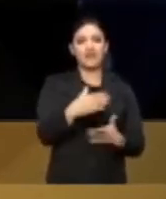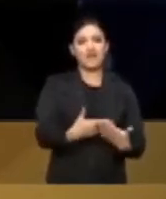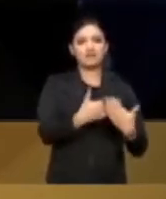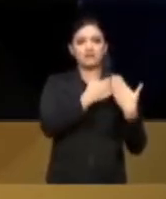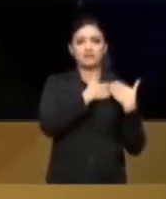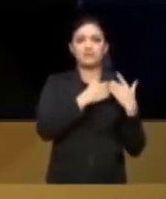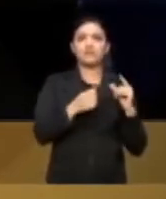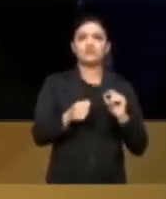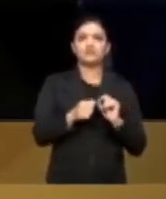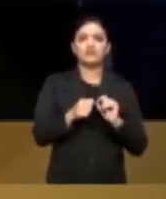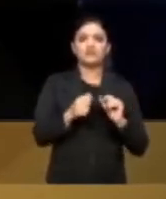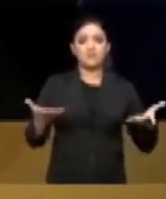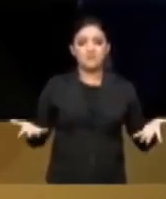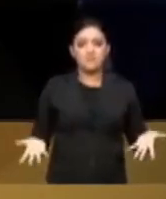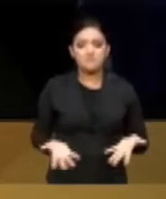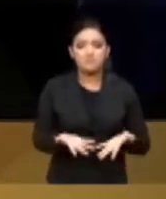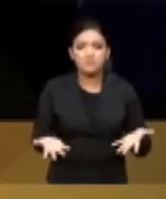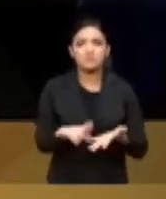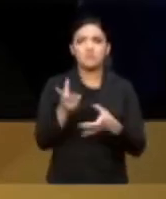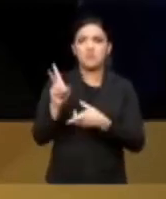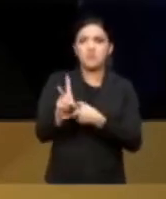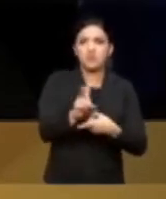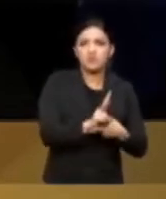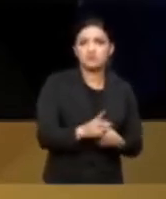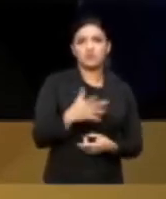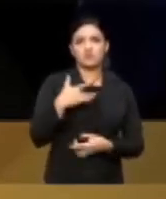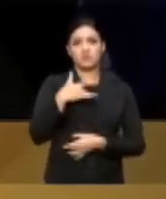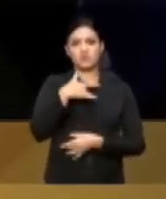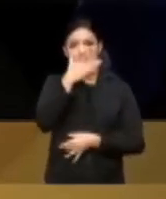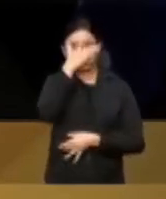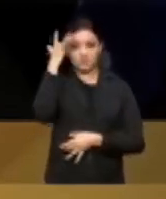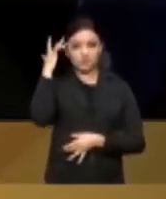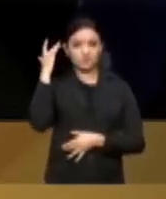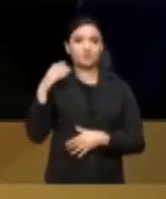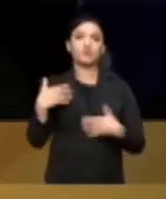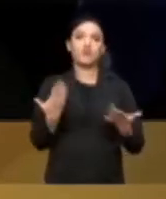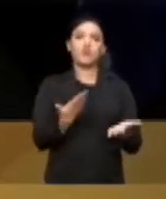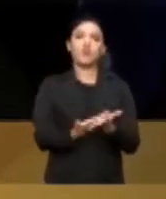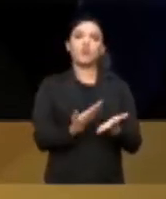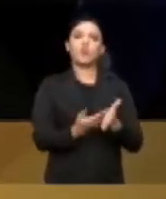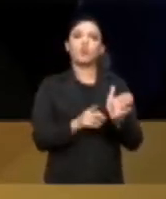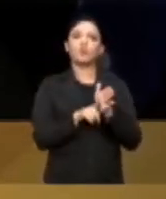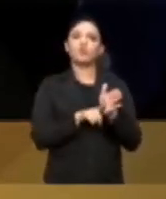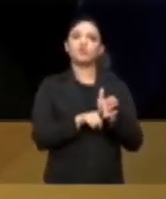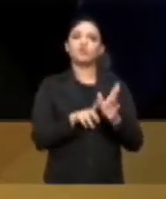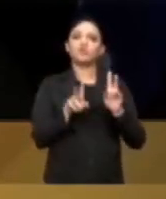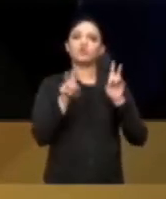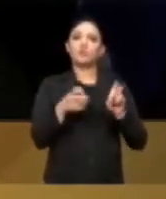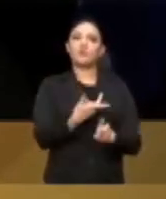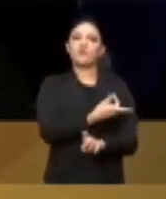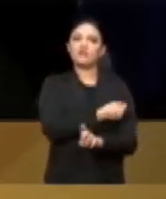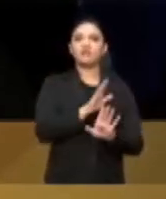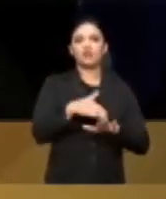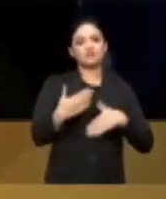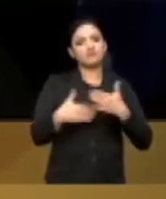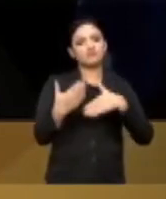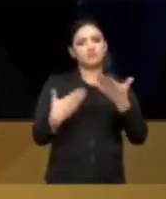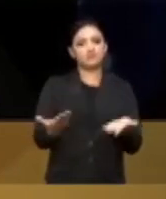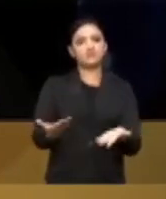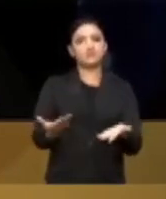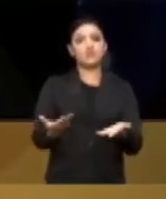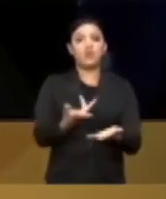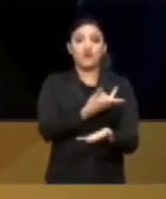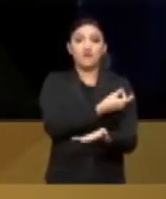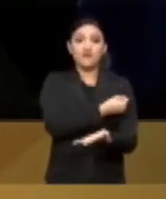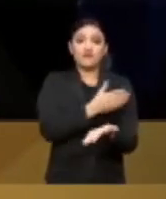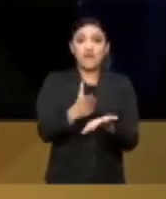proteção e recuperação da saúde das pessoas. Os estudos sobre as vacinas avançaram e a vacinação já